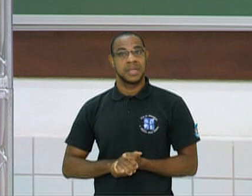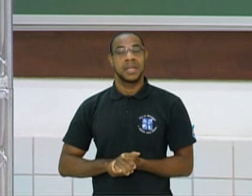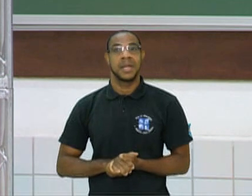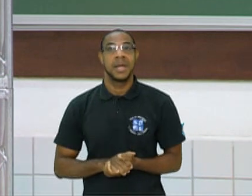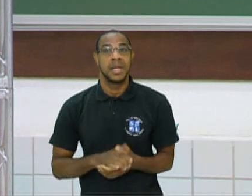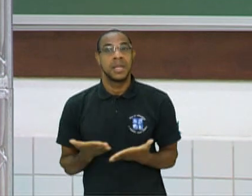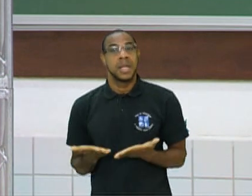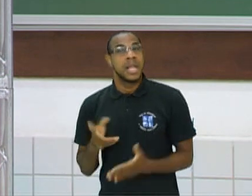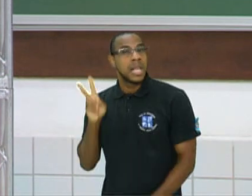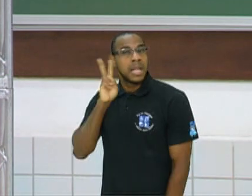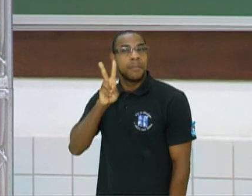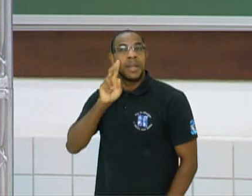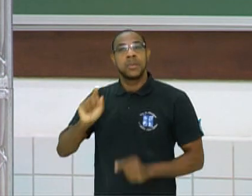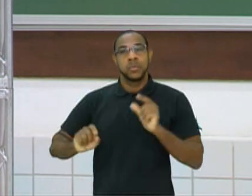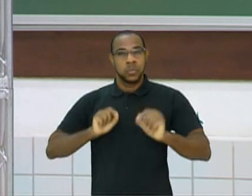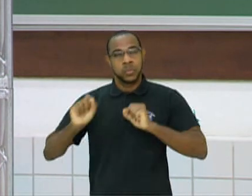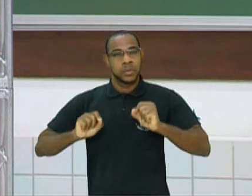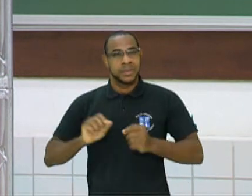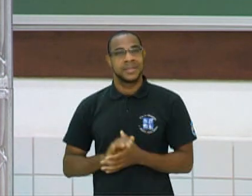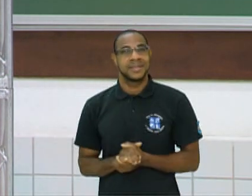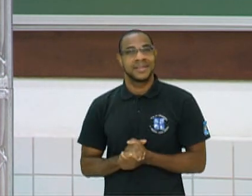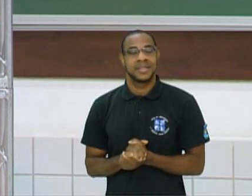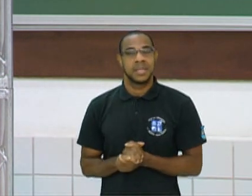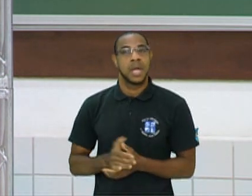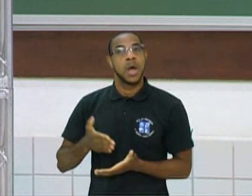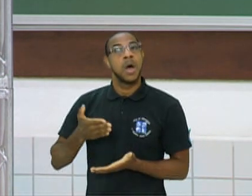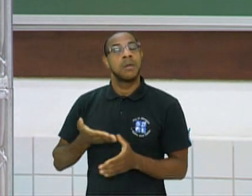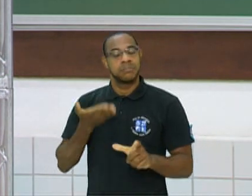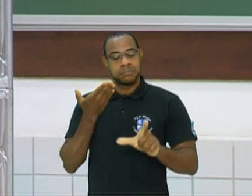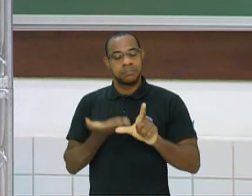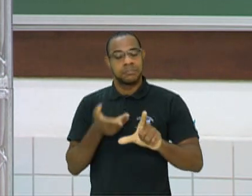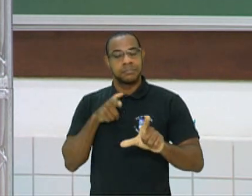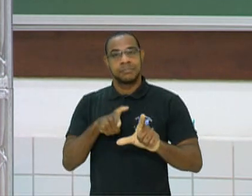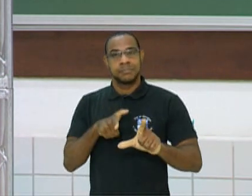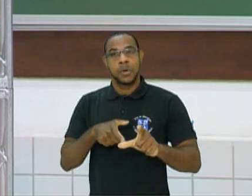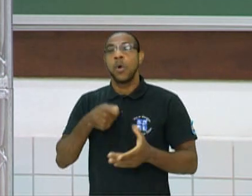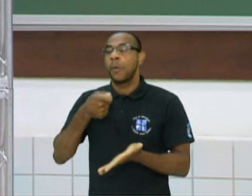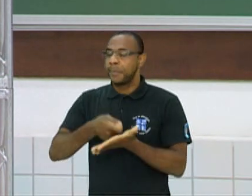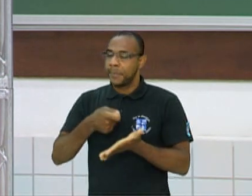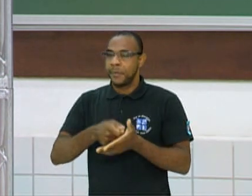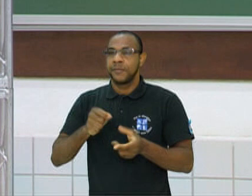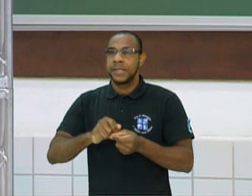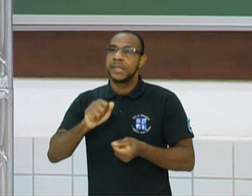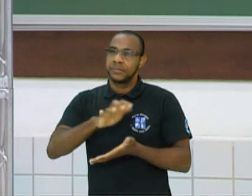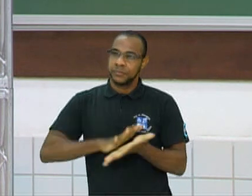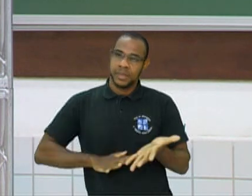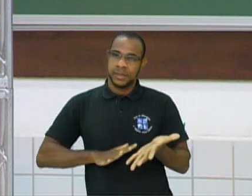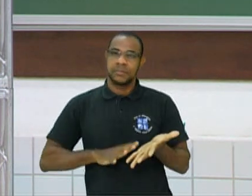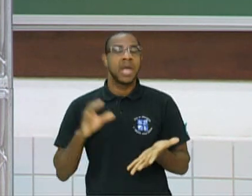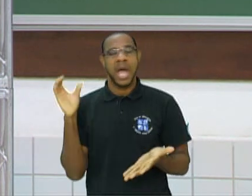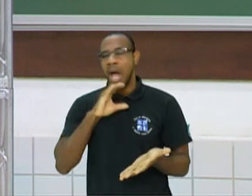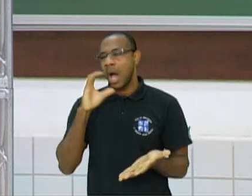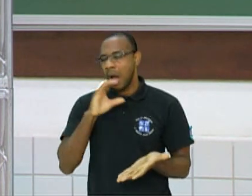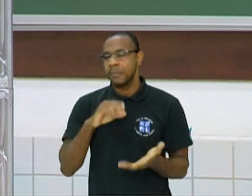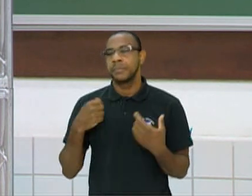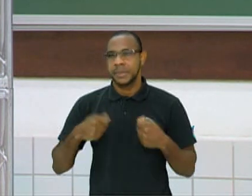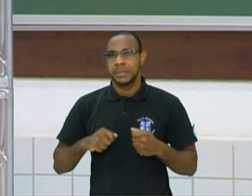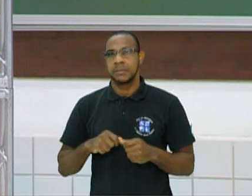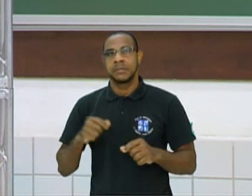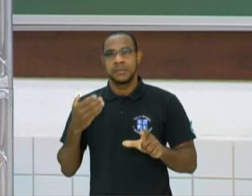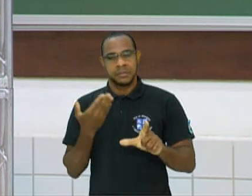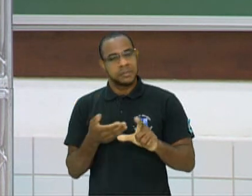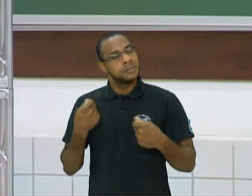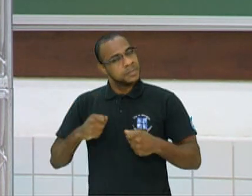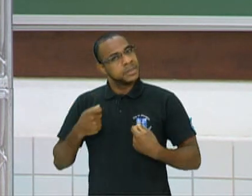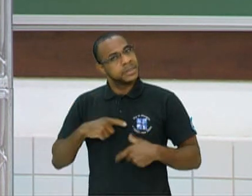Lembrando rapidinho para vocês que é obrigatório fazer as atividades do Classroom, então corre lá, faz as atividades, é jogo rápido, cria um hábito